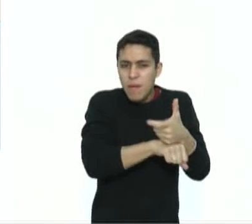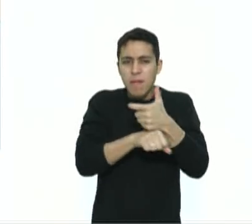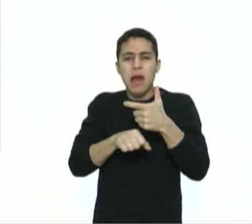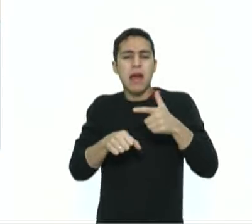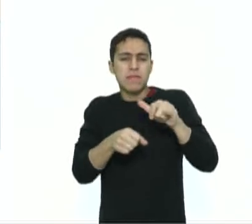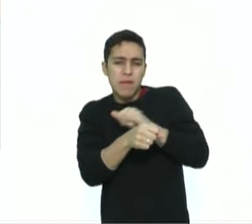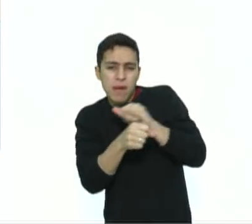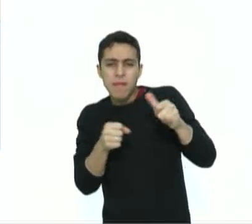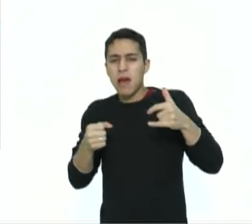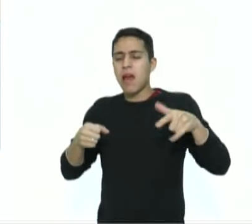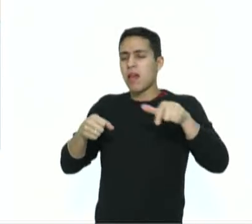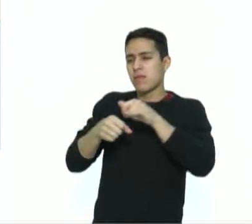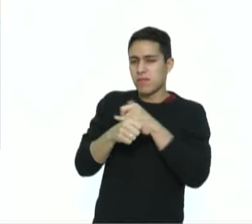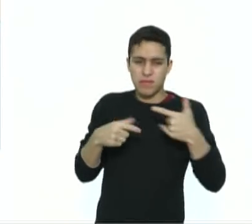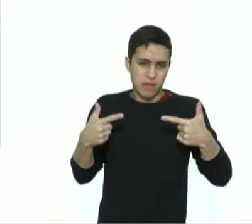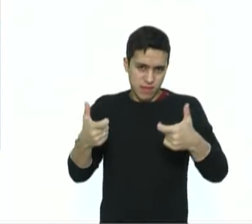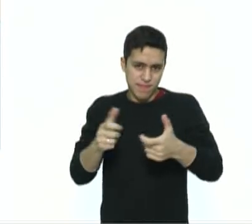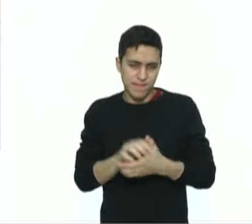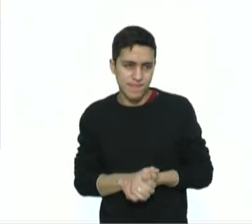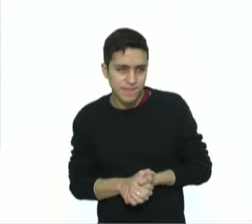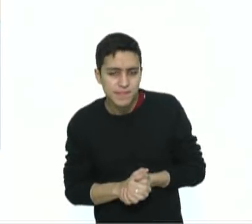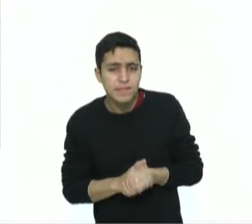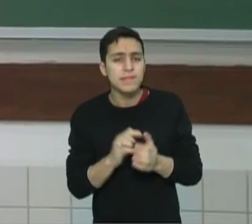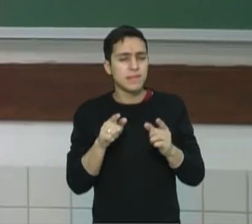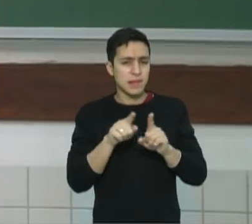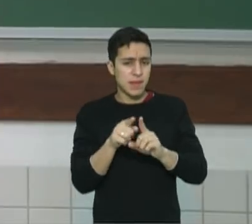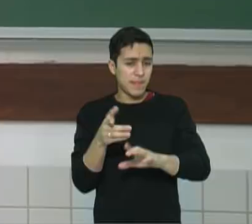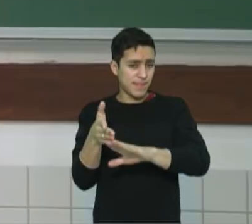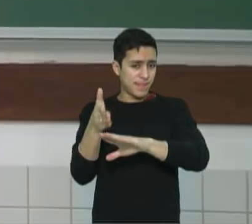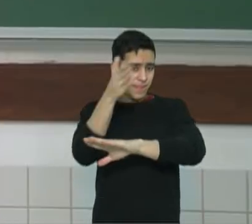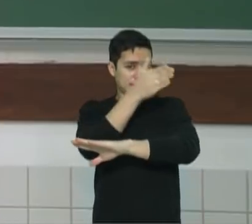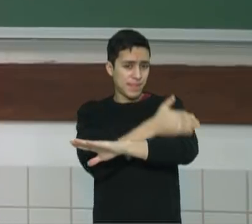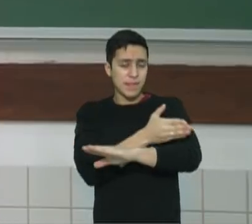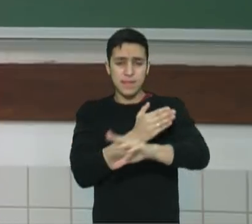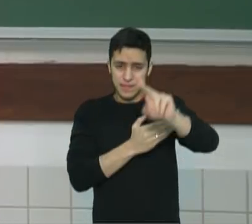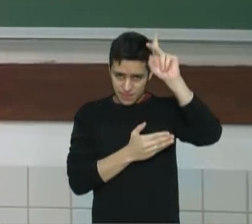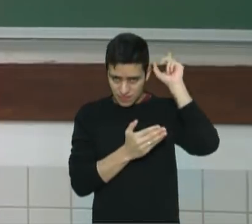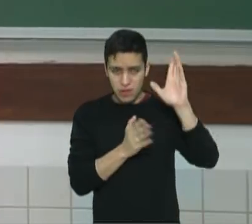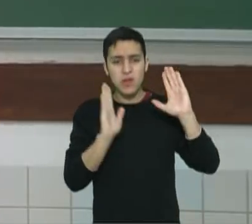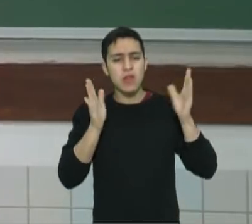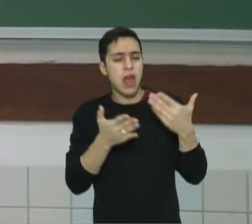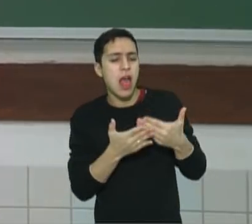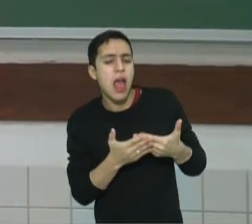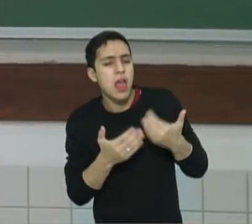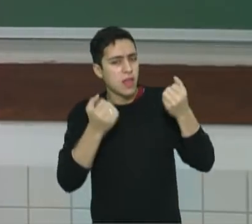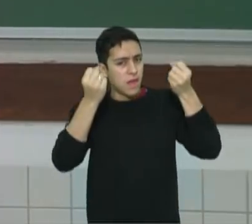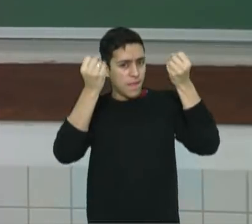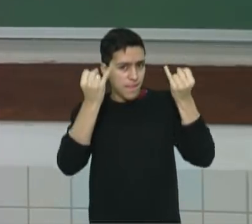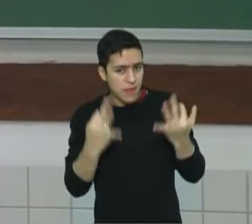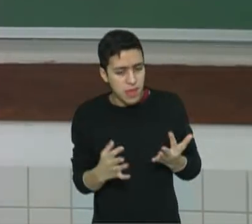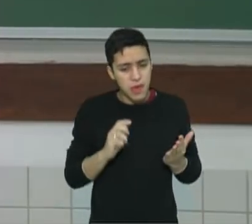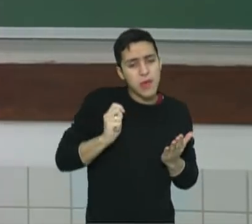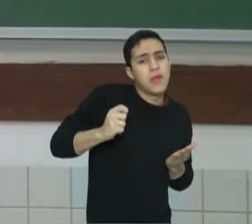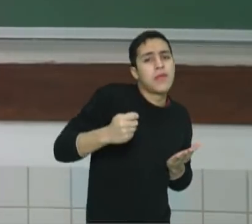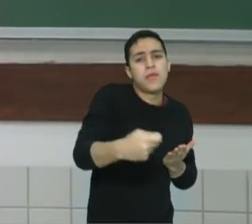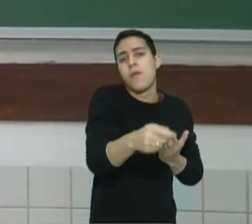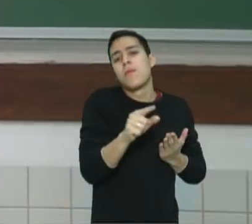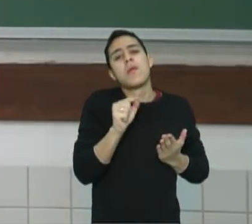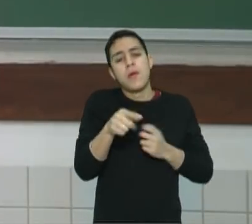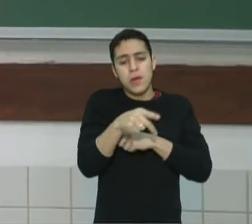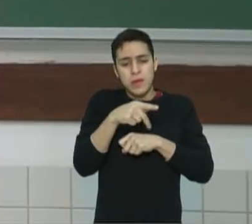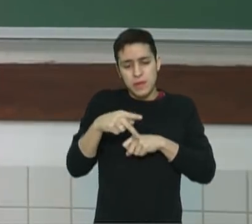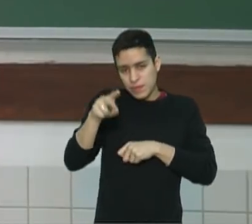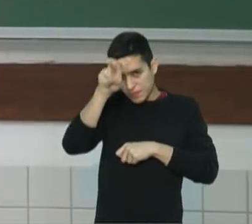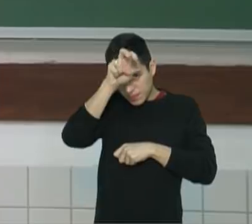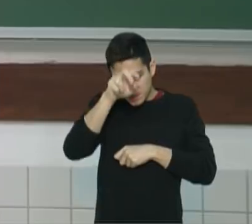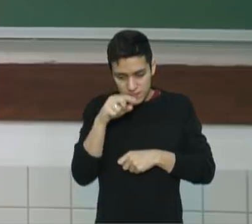Adiantando mais um pouquinho, também do período antigo, e nós já vimos em aulas anteriores sobre a questão do Egito, que nós temos